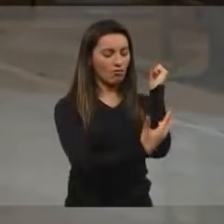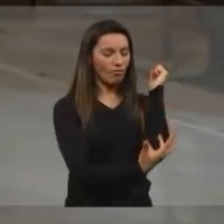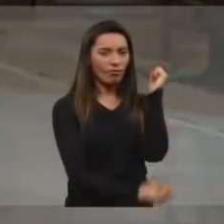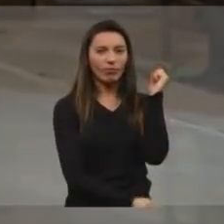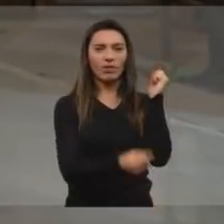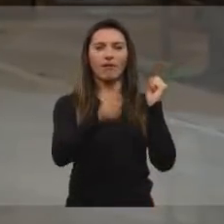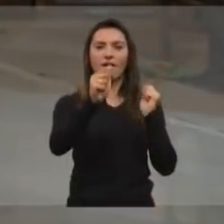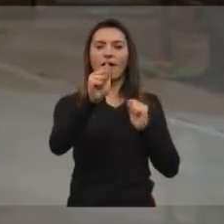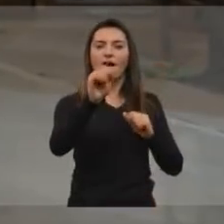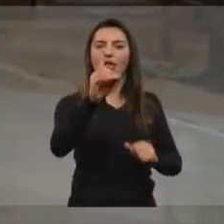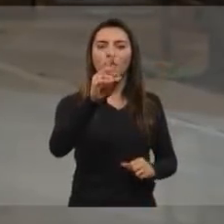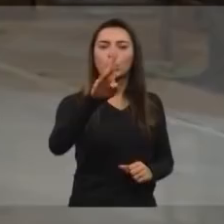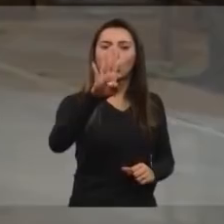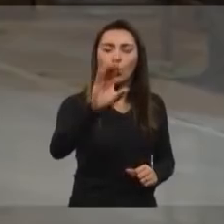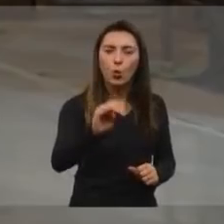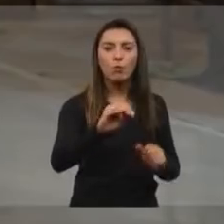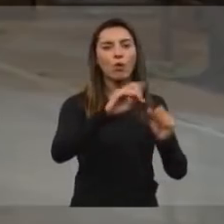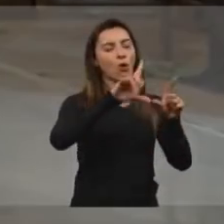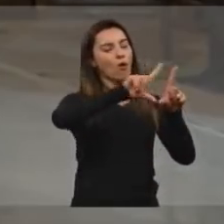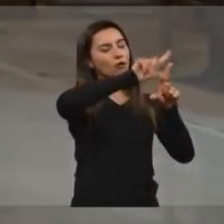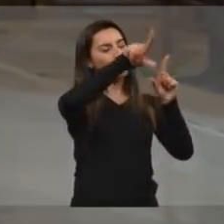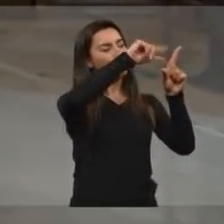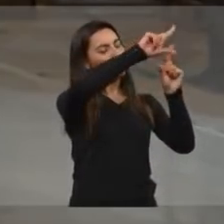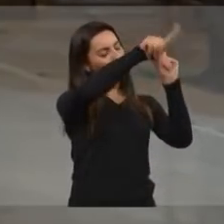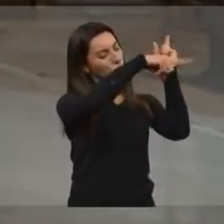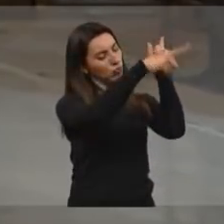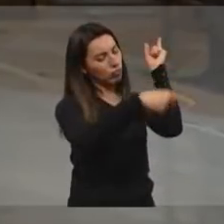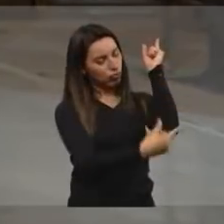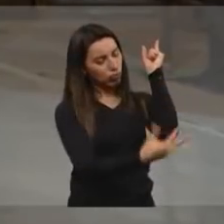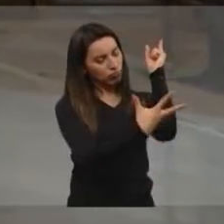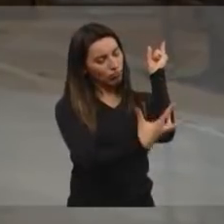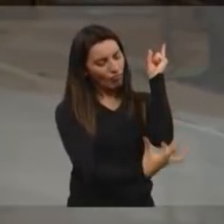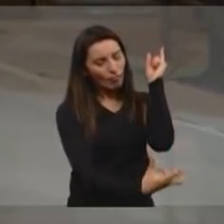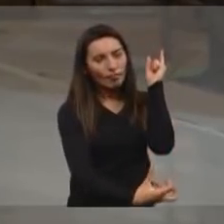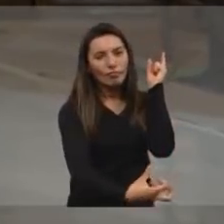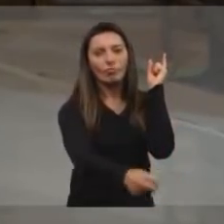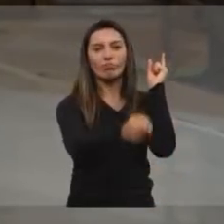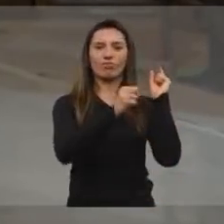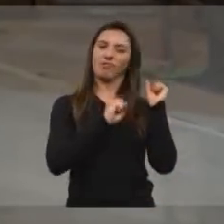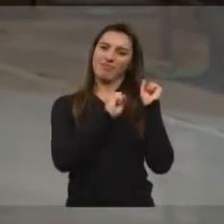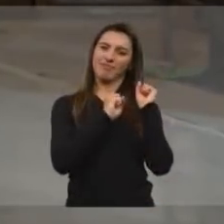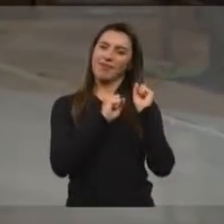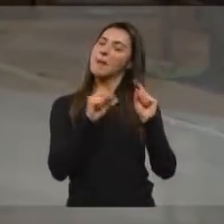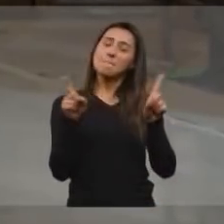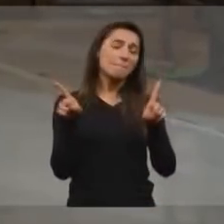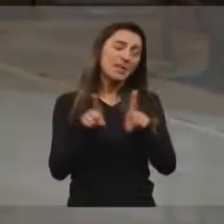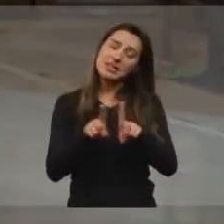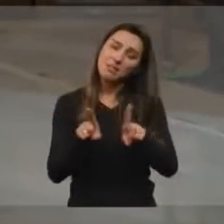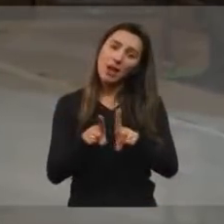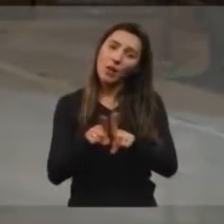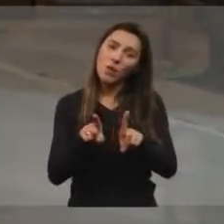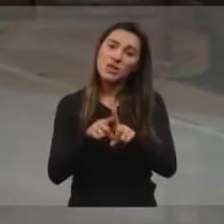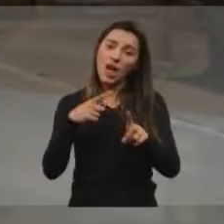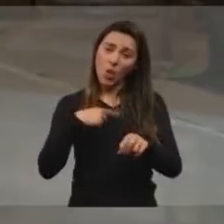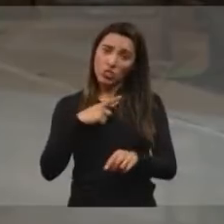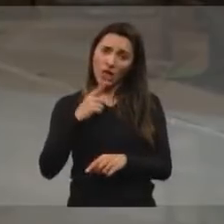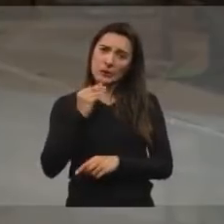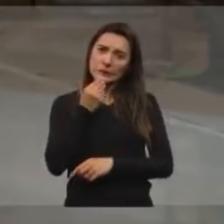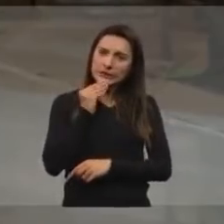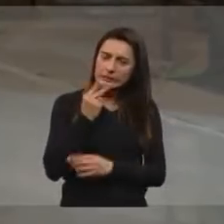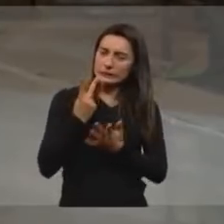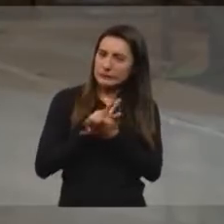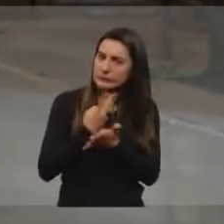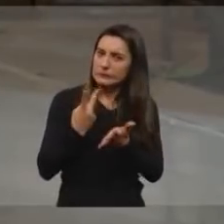se tornam adubo para as árvores e plantas e até a nossa fragilidade nos dá força